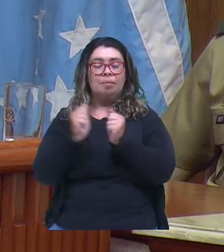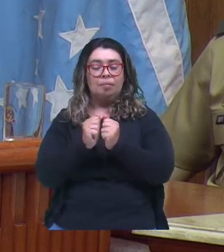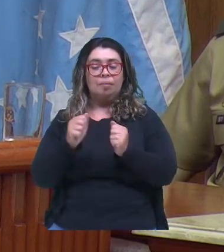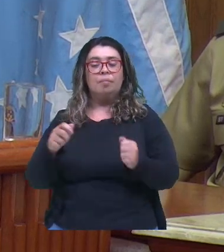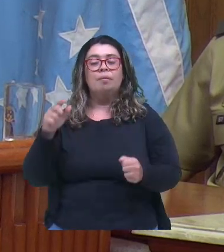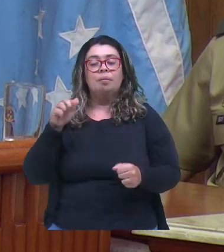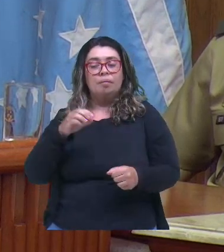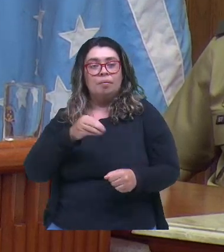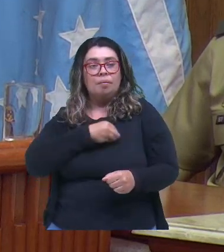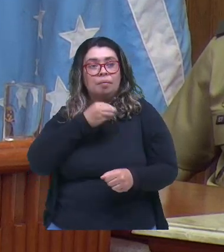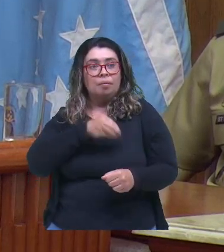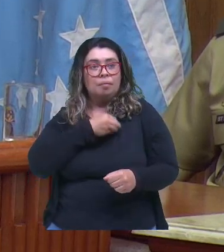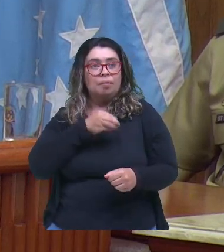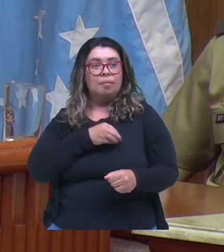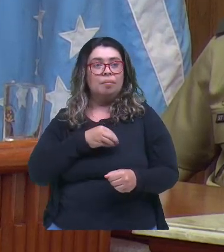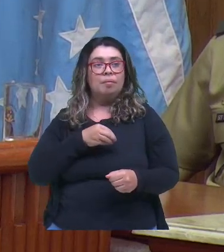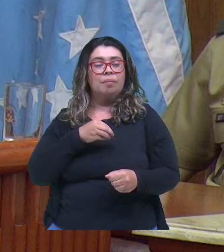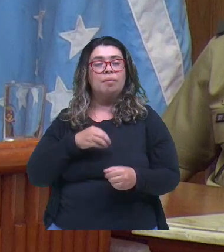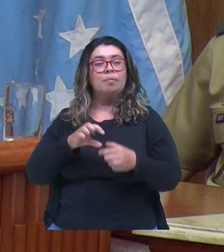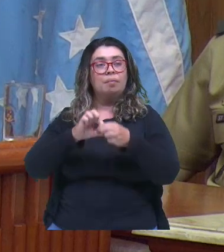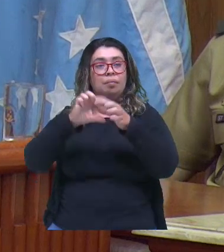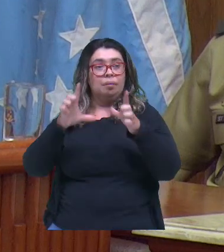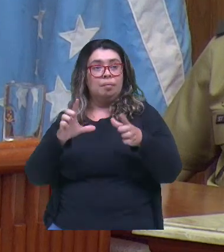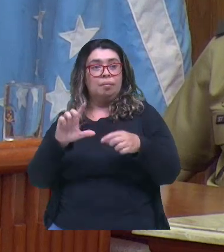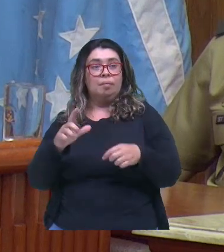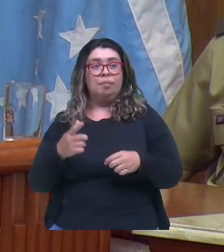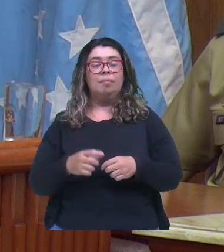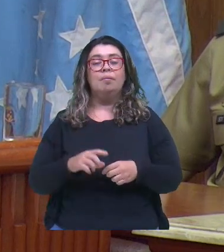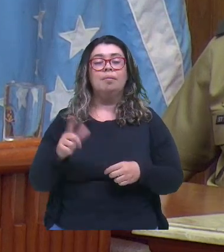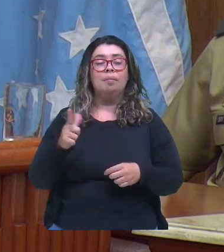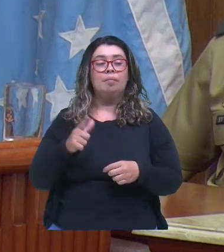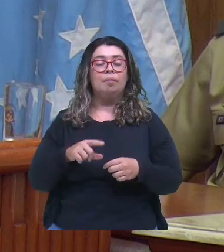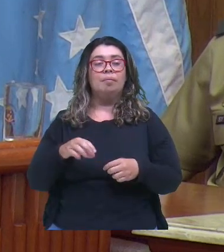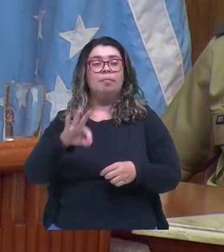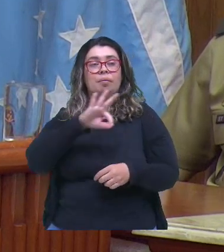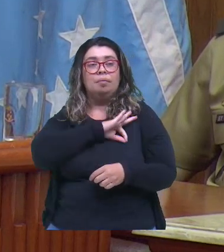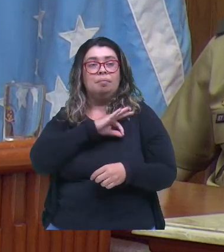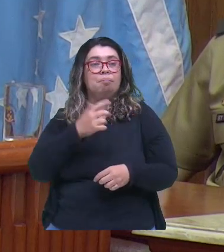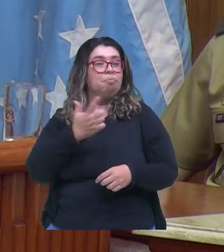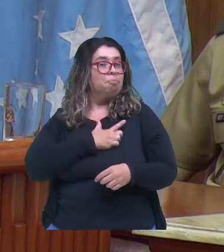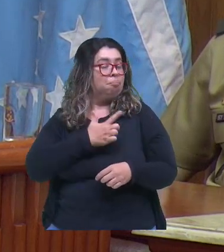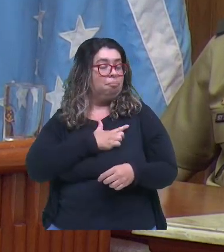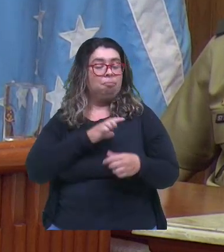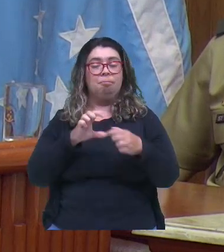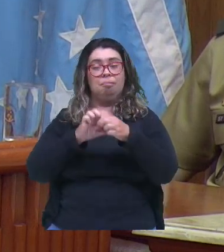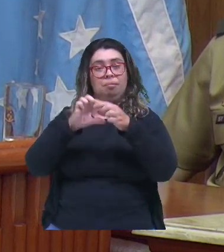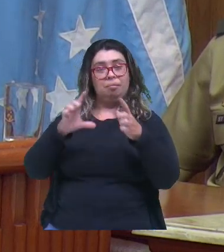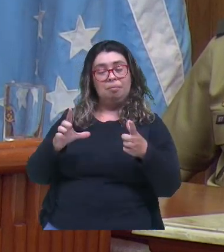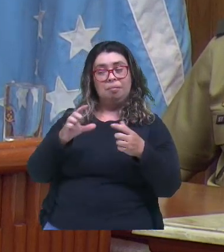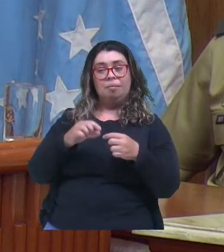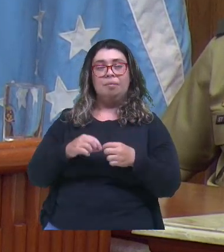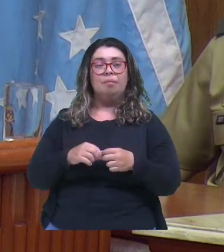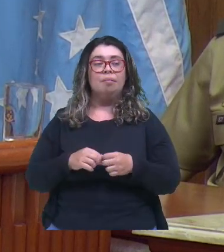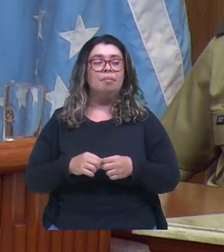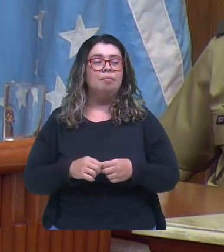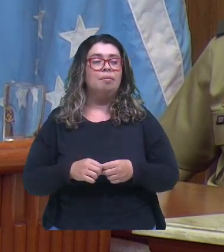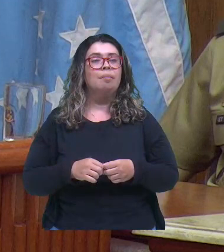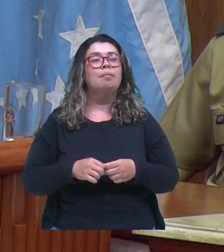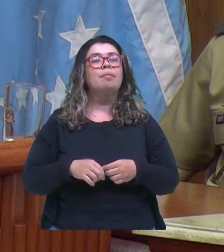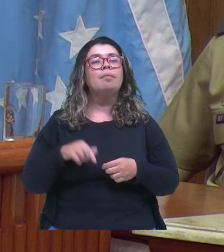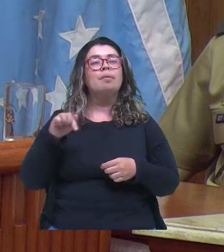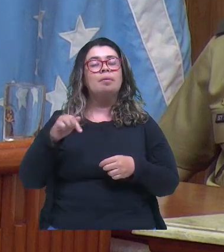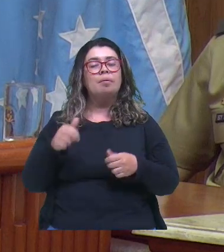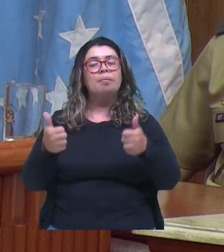vida a democracia. Sem polícia não há democracia. E a qualidade da democracia de um povo está